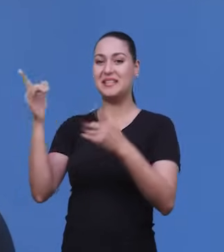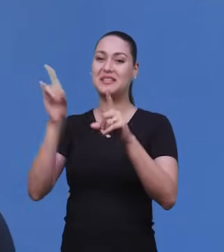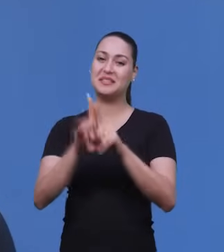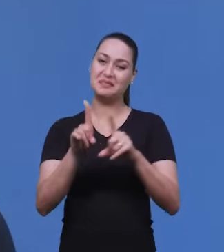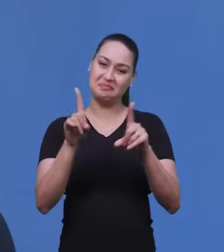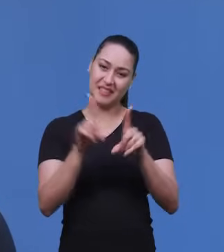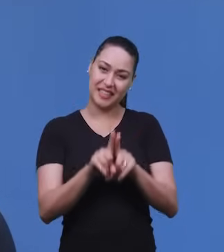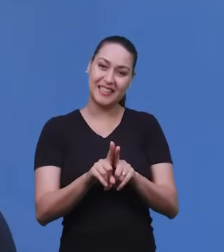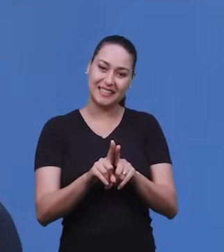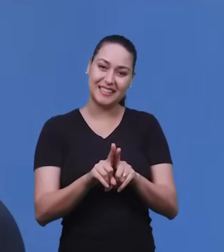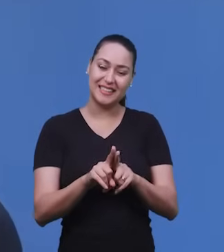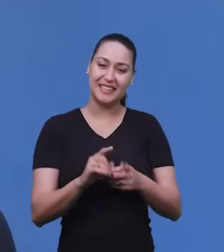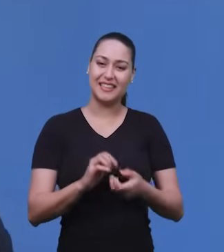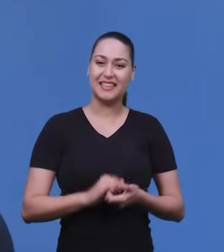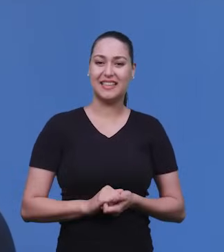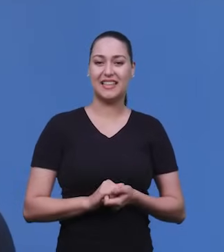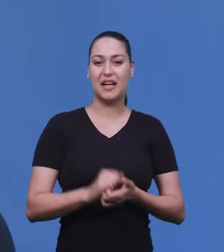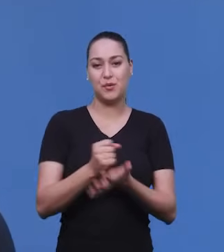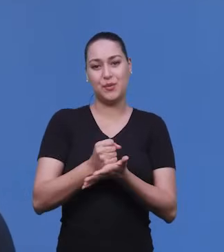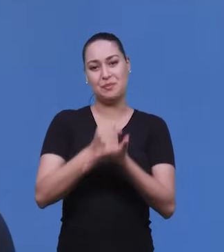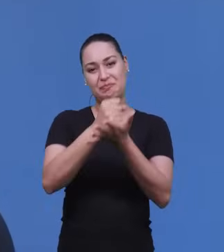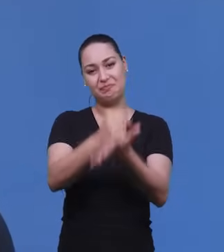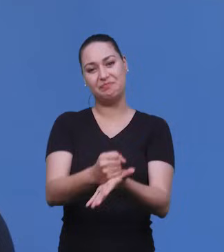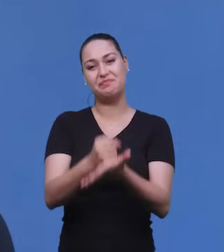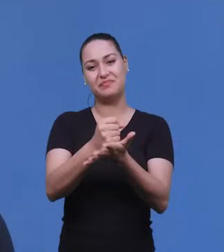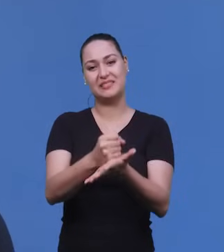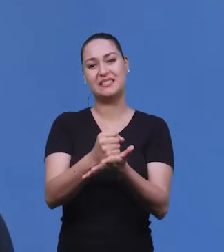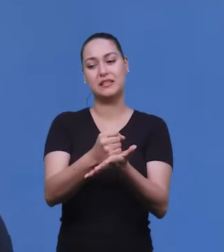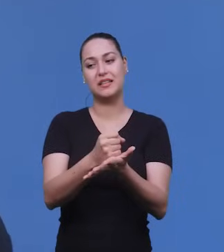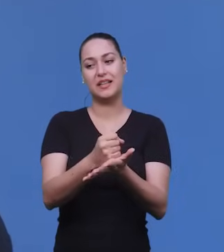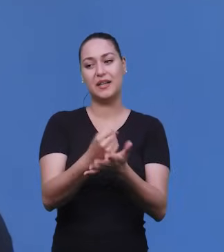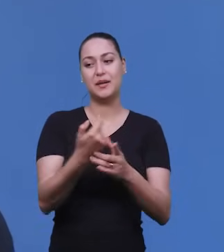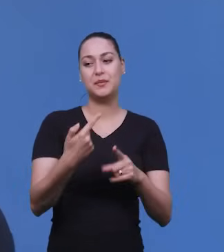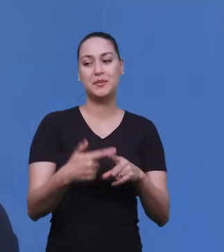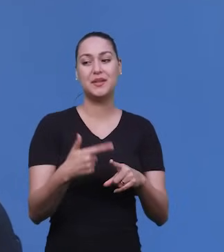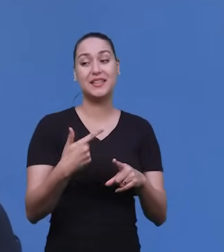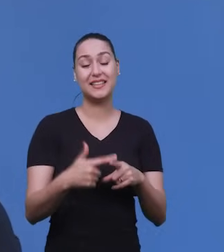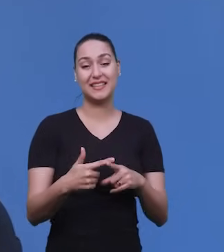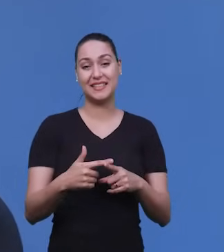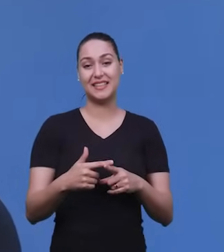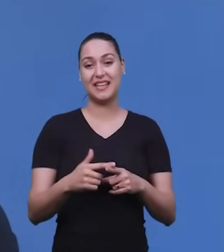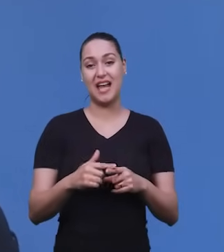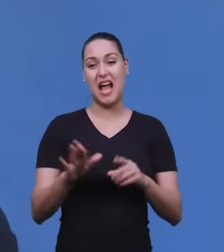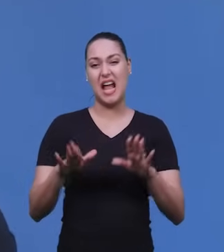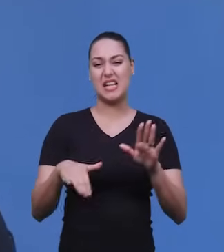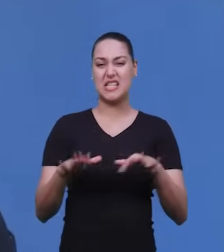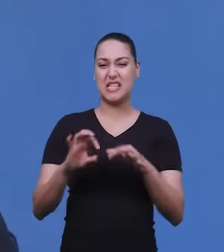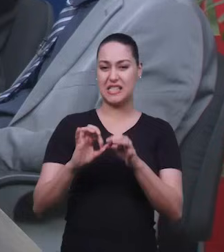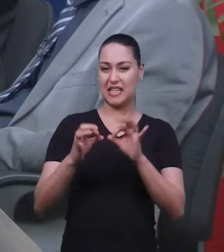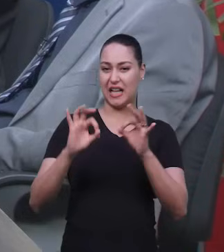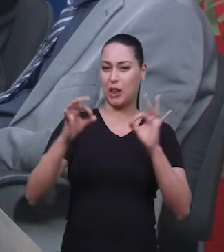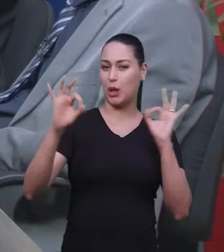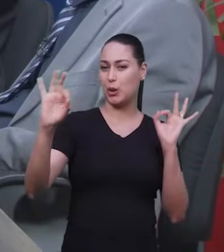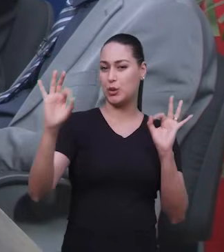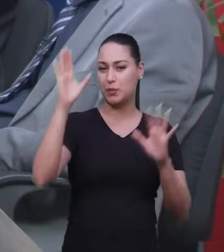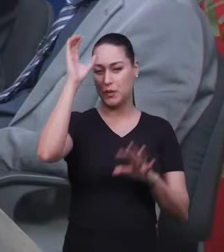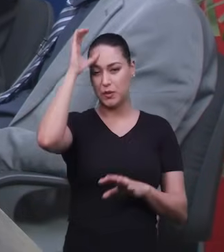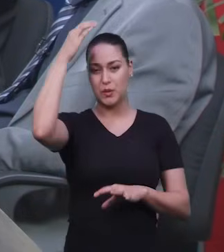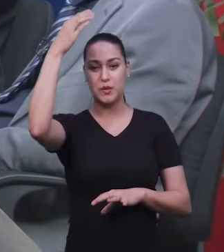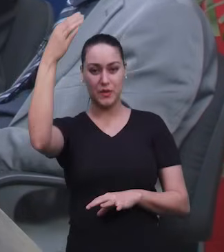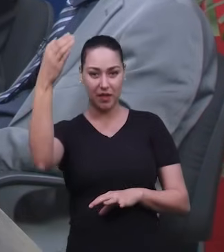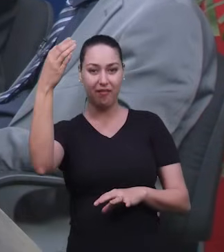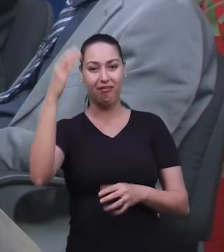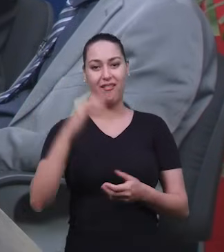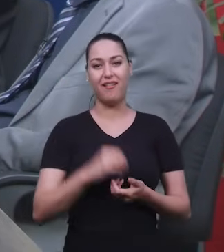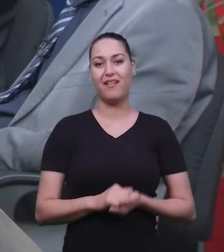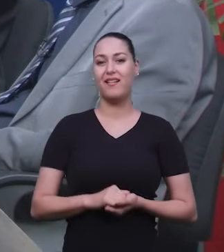áudios, a assistência que ele recebeu, que na verdade, às vezes a gente fica longe para resolver um problema.